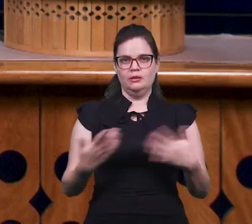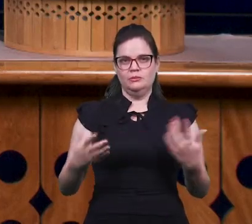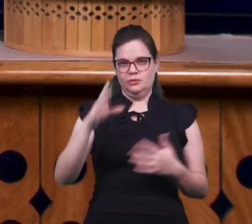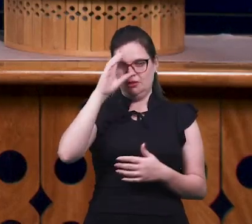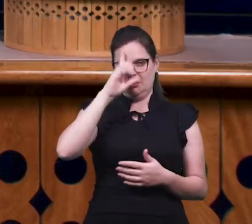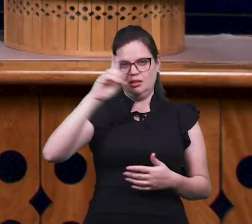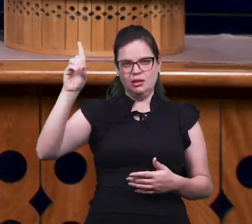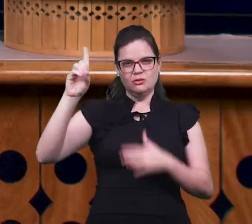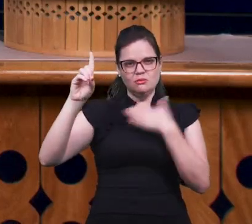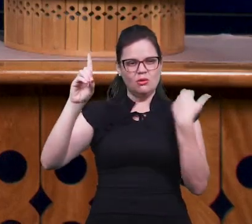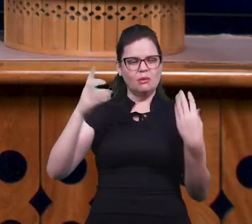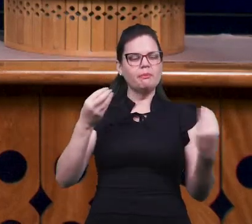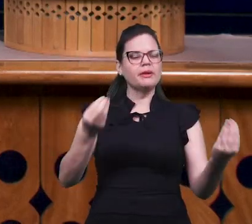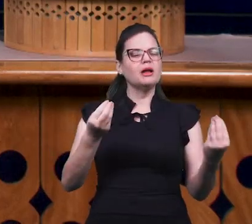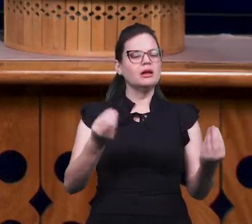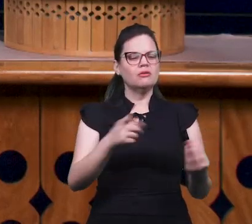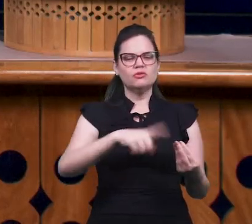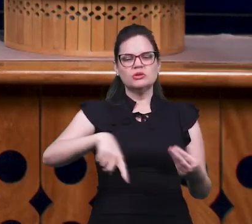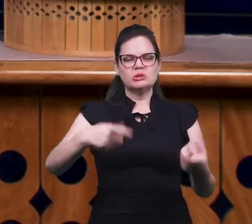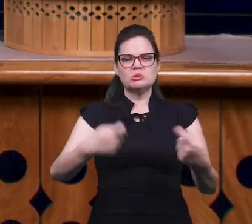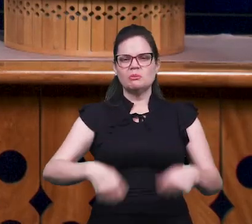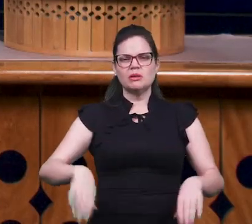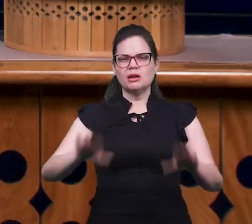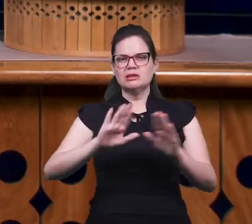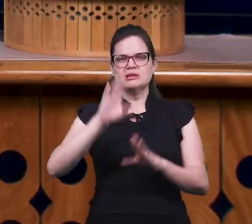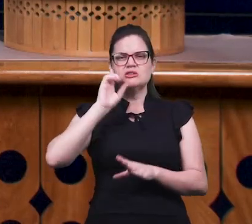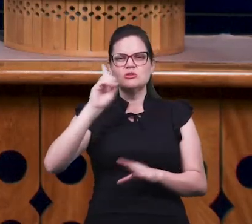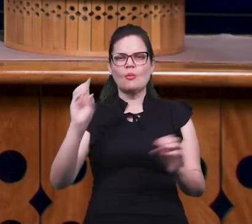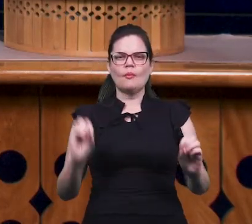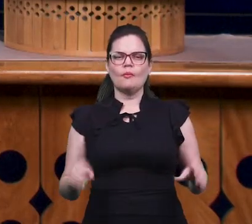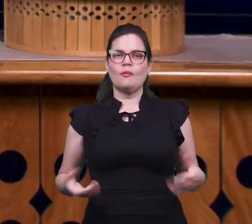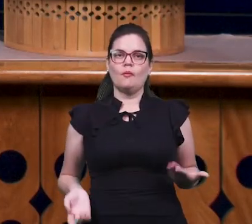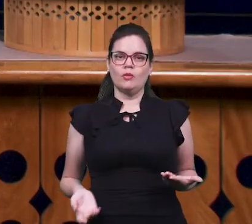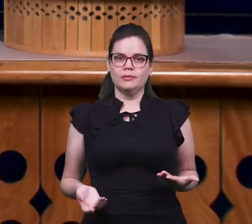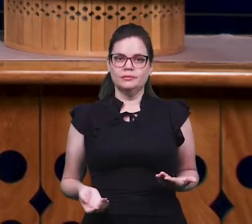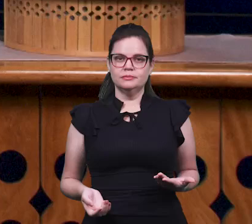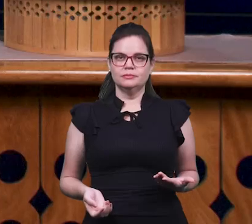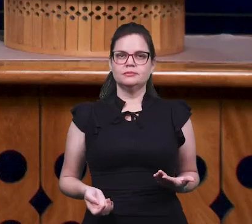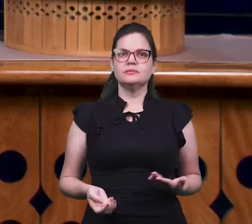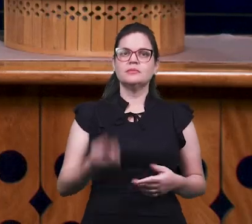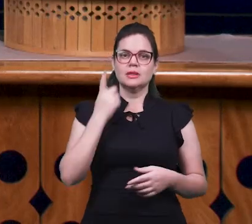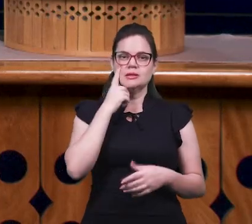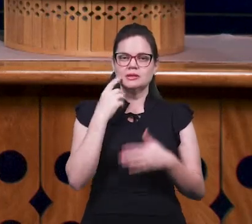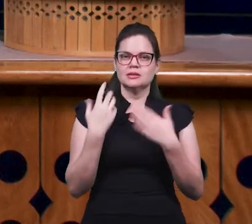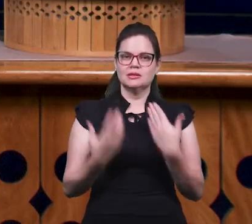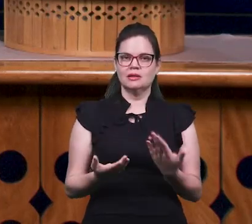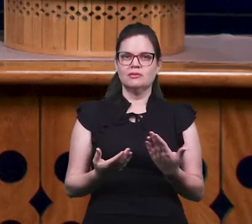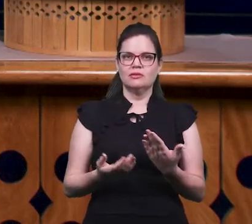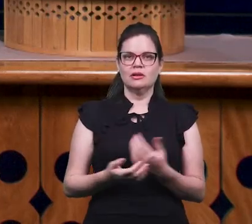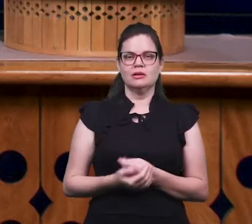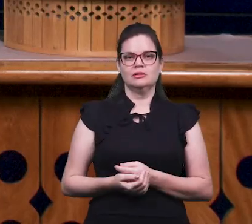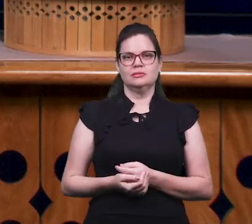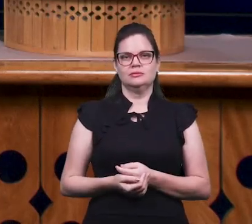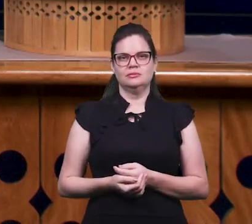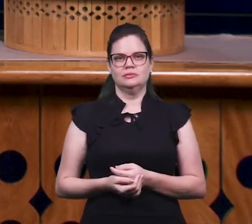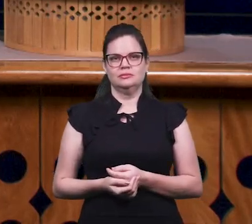morreu, o homem não precisa de Deus para nada. Então, é isso mesmo. Então, isso tudo o cristianismo, esse teólogo trouxeram para o cristianismo, o Altzer,